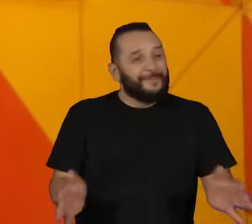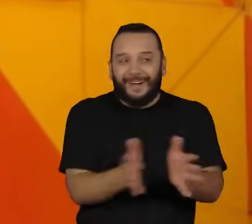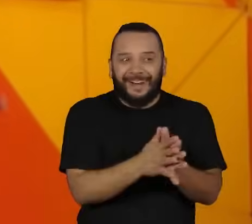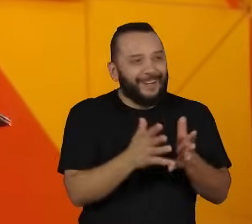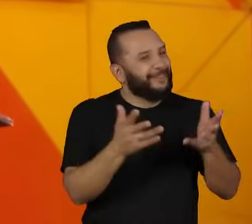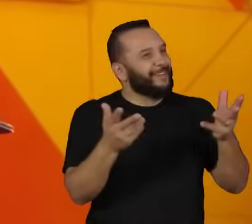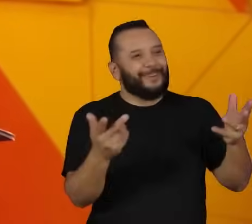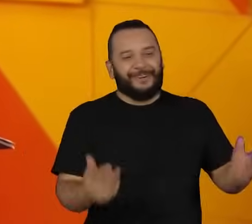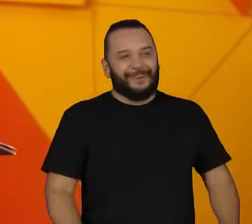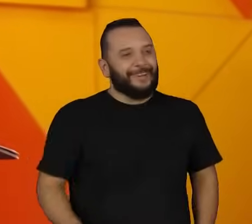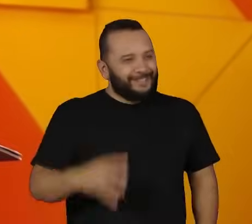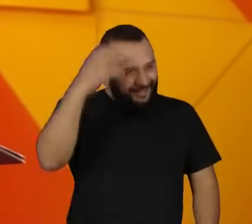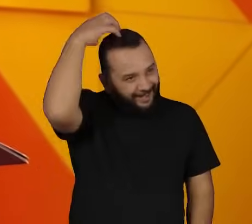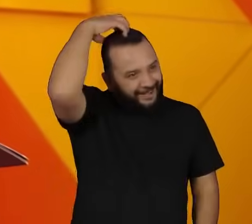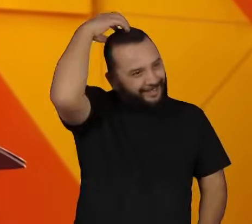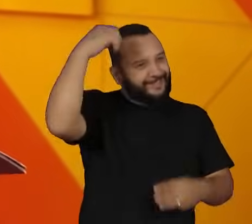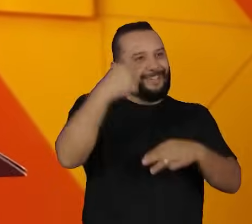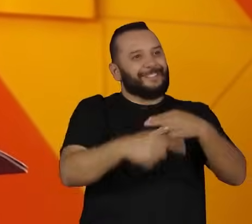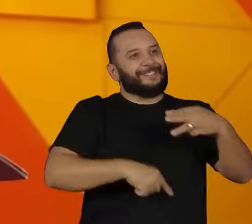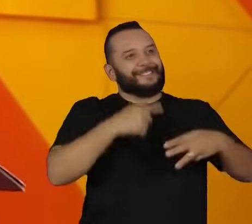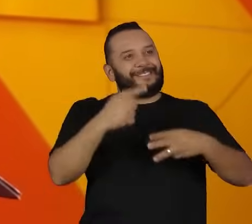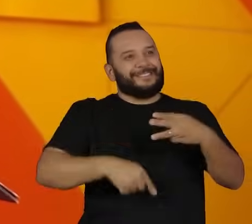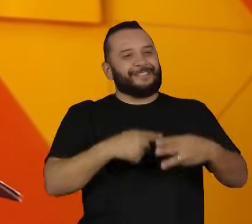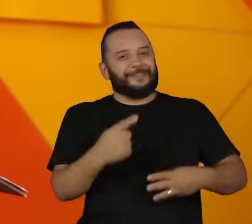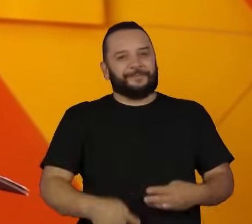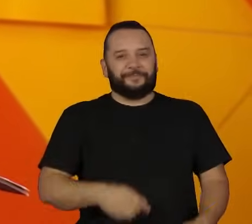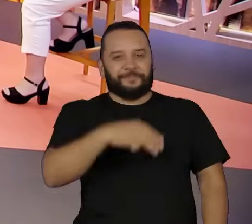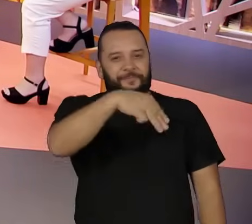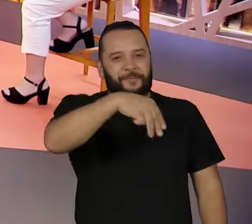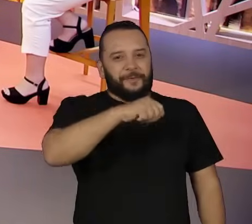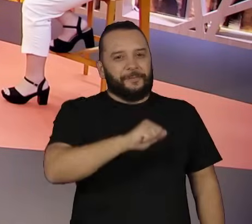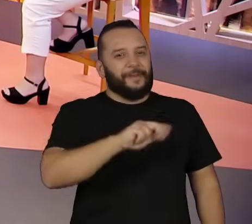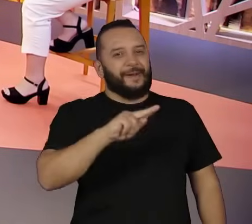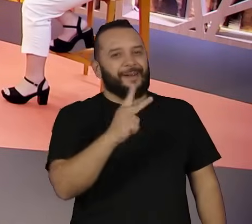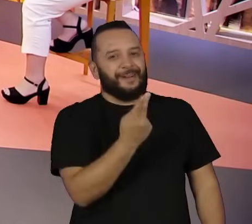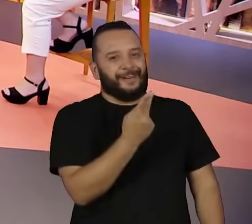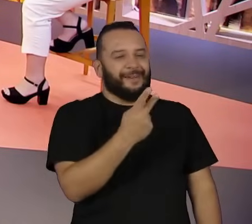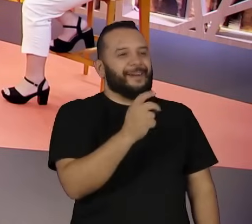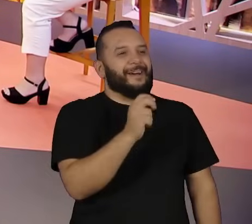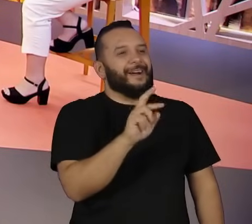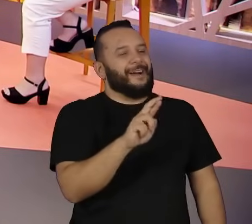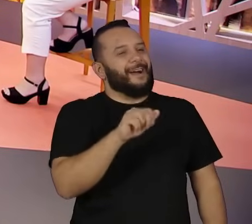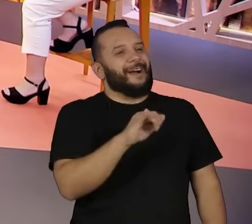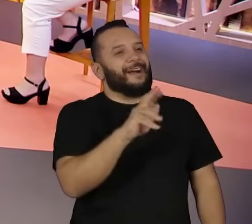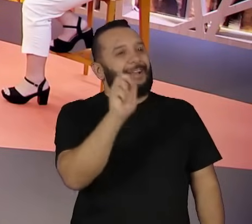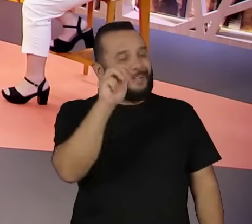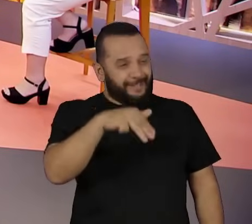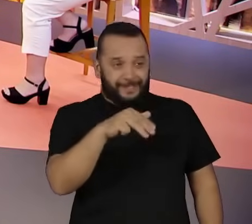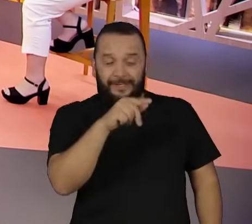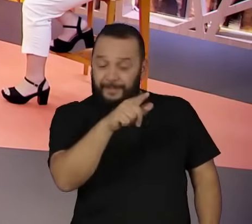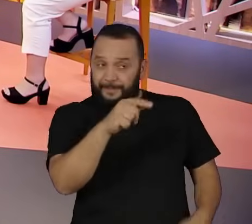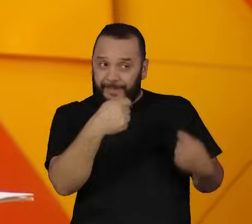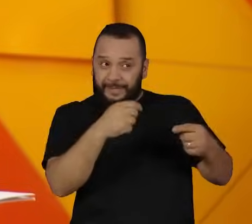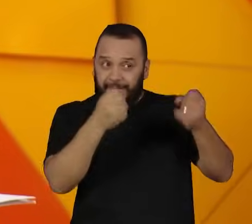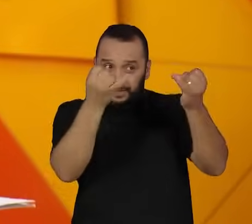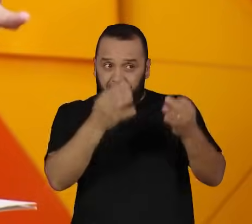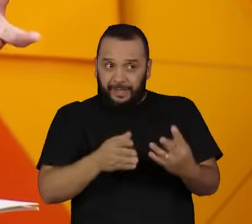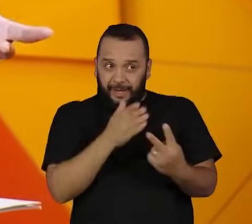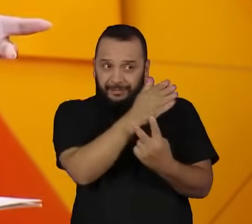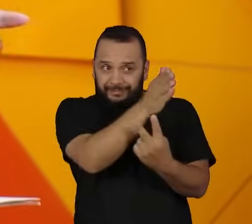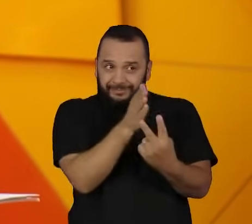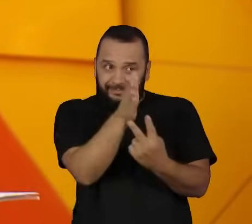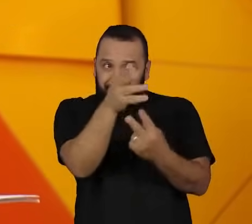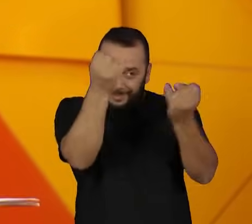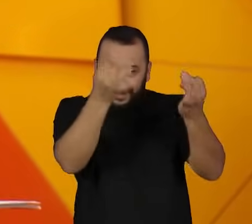Maravilhosa, rainha da reciclagem. Marraia, para a gente começar, acho que tem uma dicotomia aí que a gente precisa explicar um pouco mais, que é essa